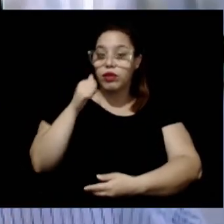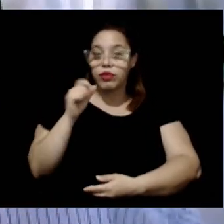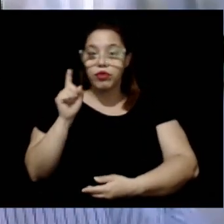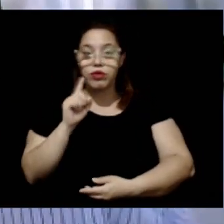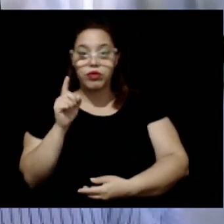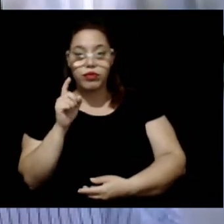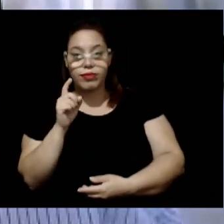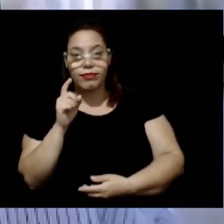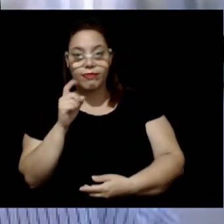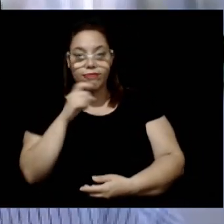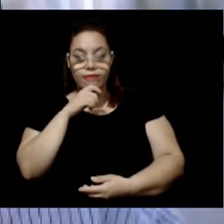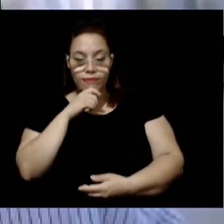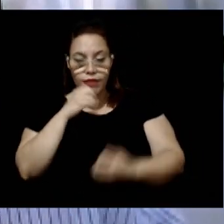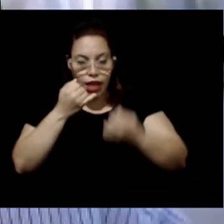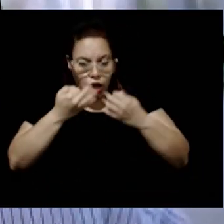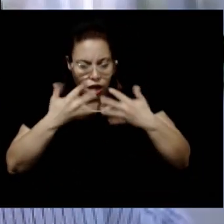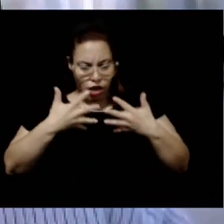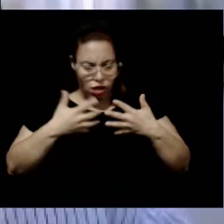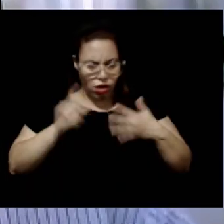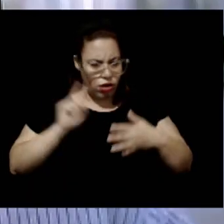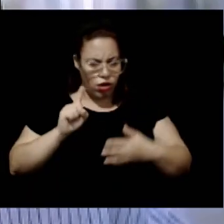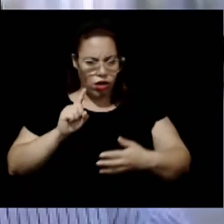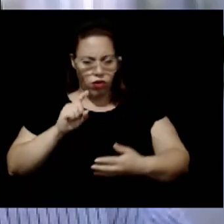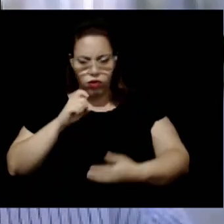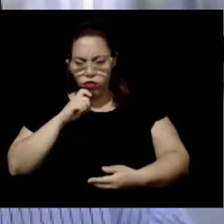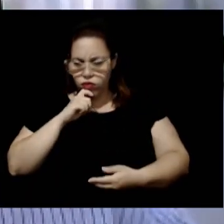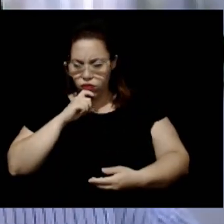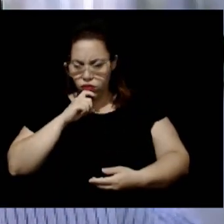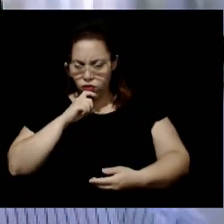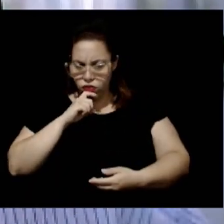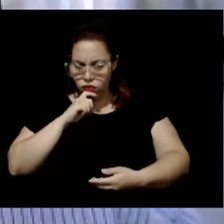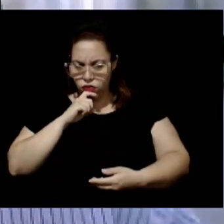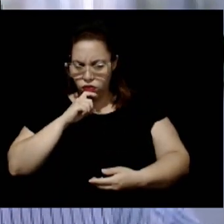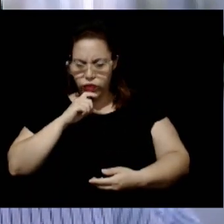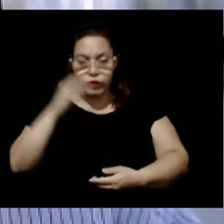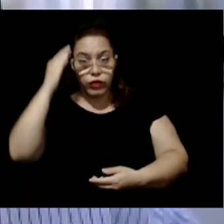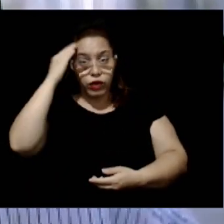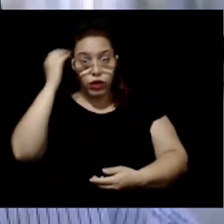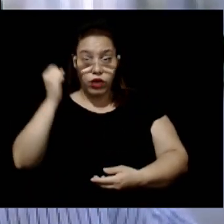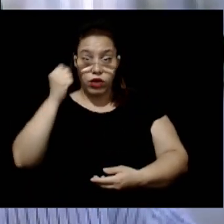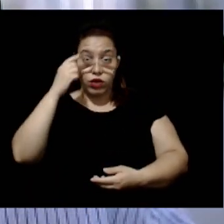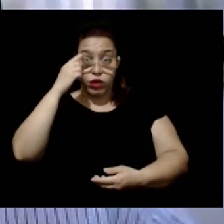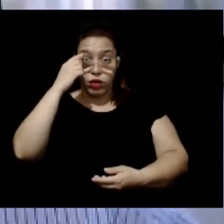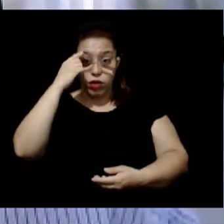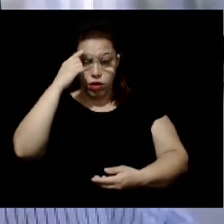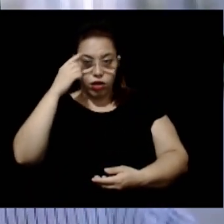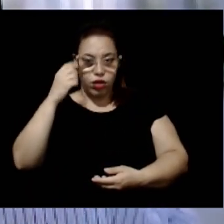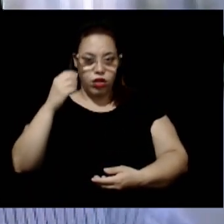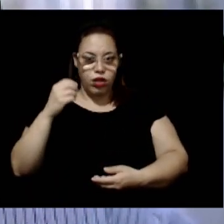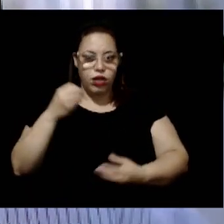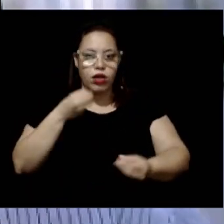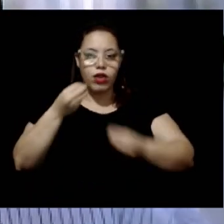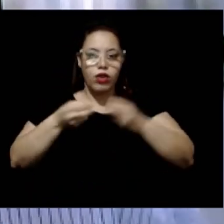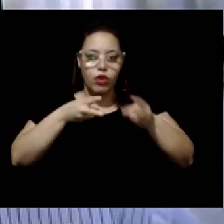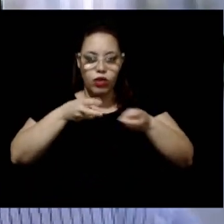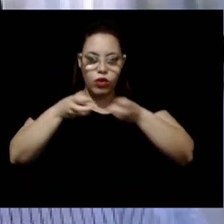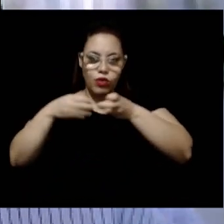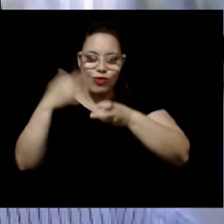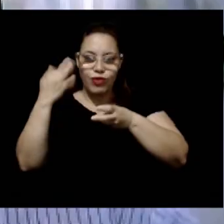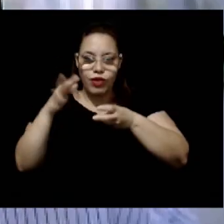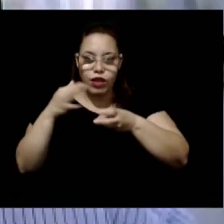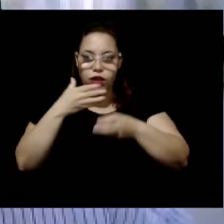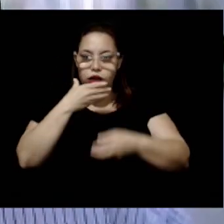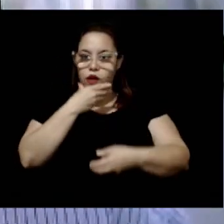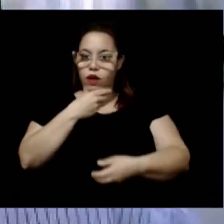explicação assim, definida, não, né? Acredita que a forma de percepção de dor entre homem e mulher já